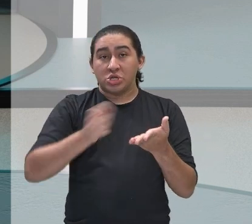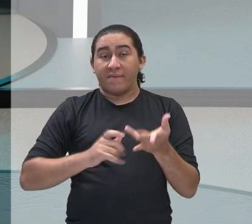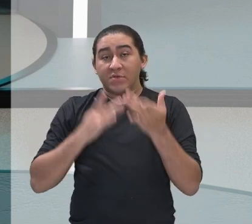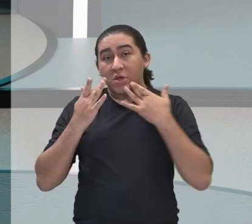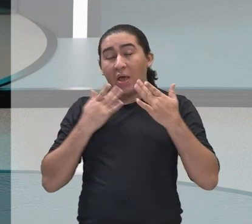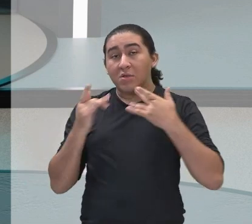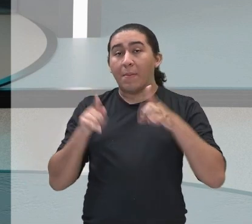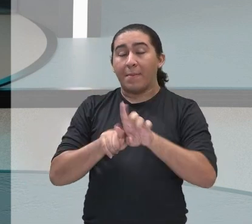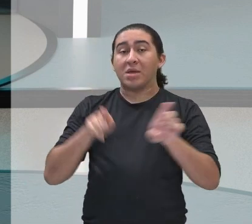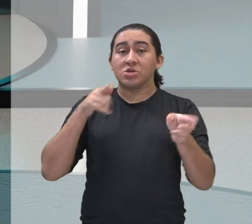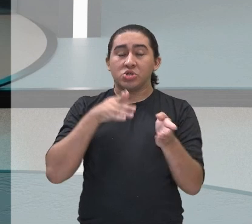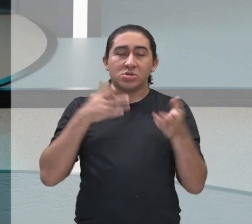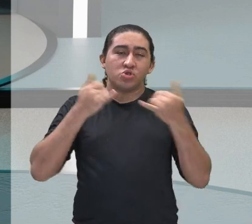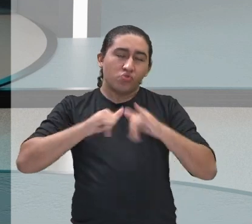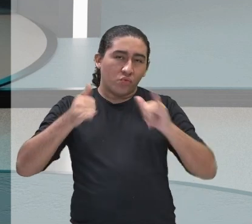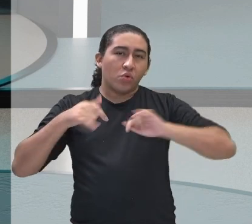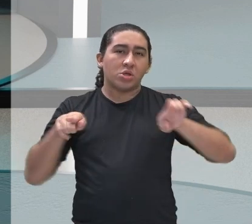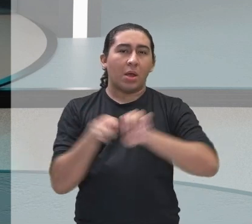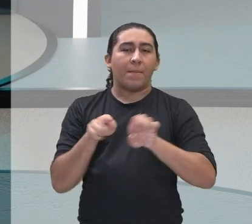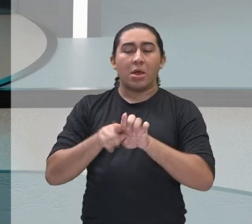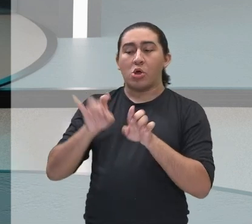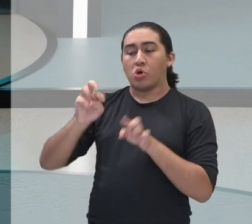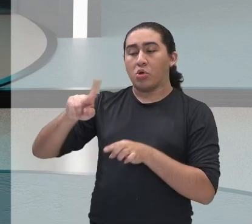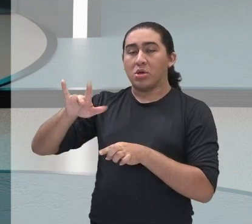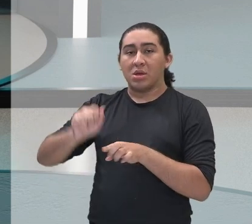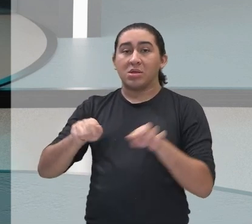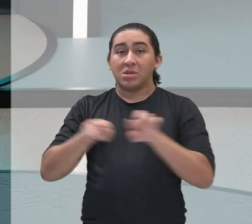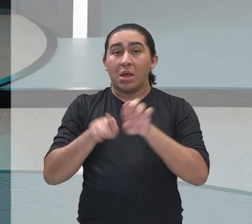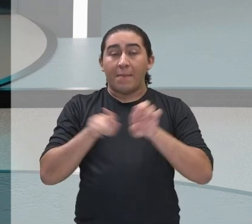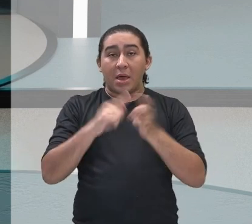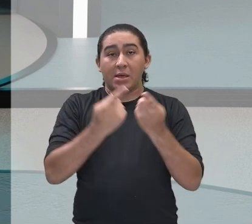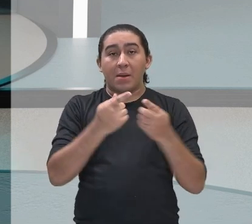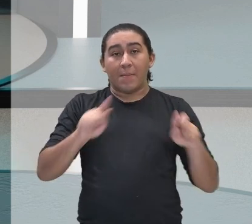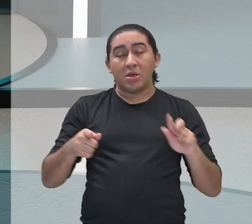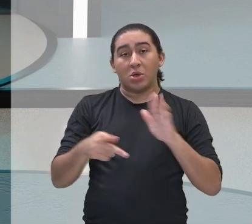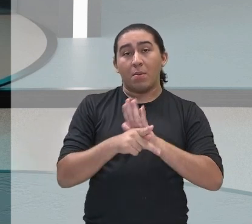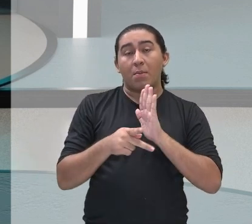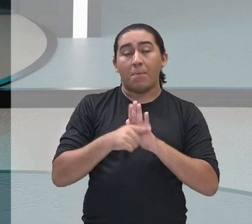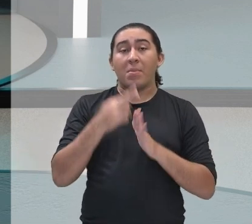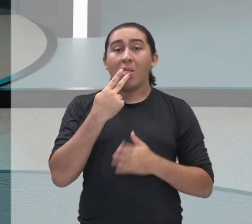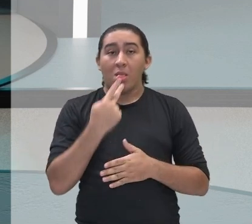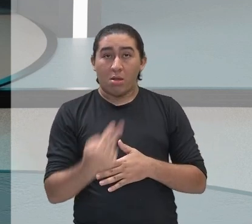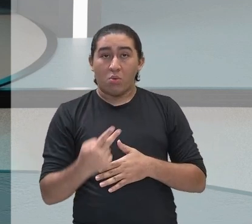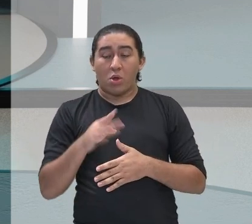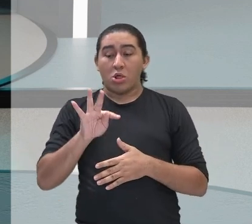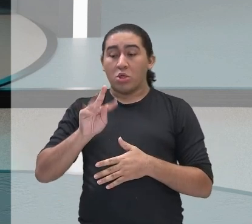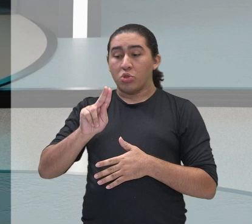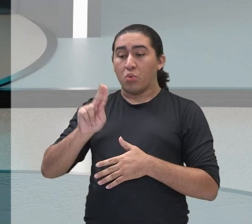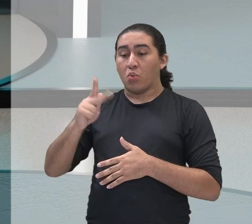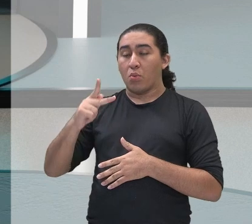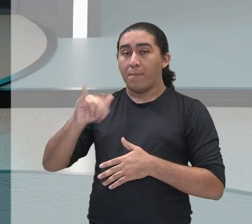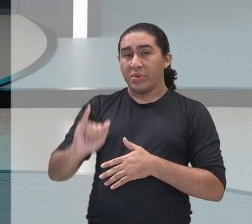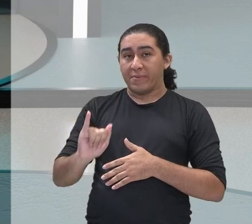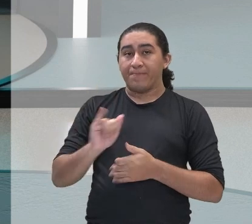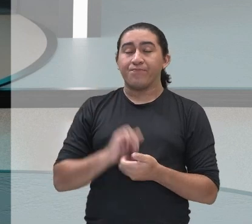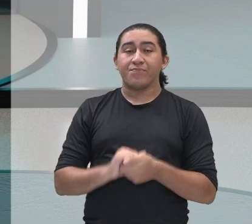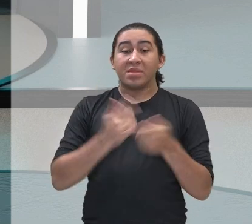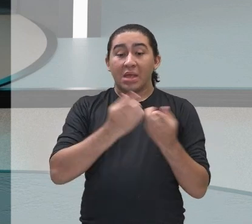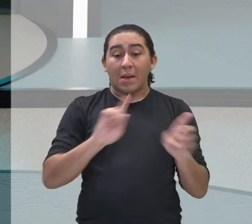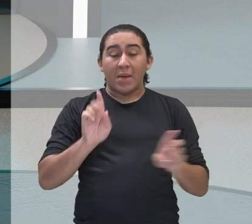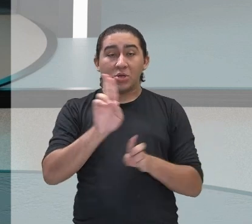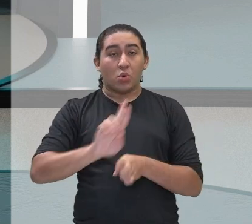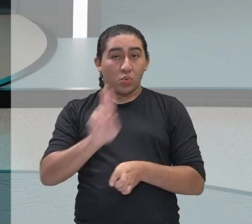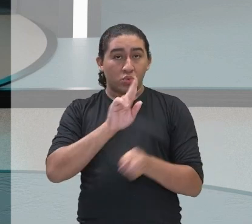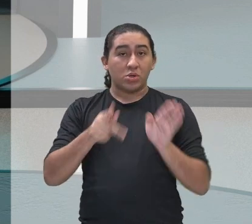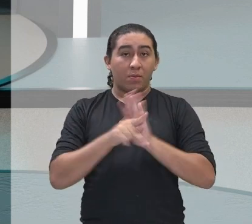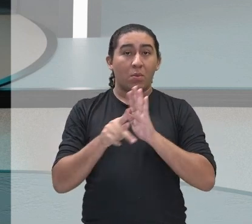publicou crônicas históricas e uma gramática da língua tupi, a arte de gramática da língua mais usada na